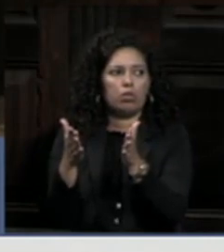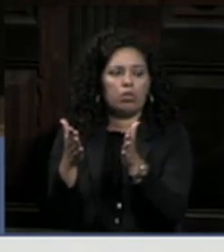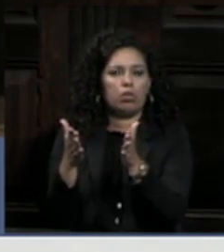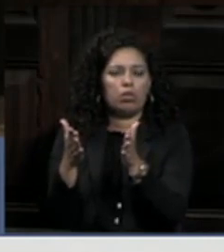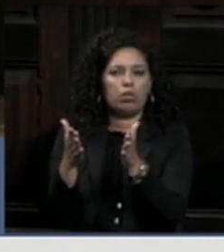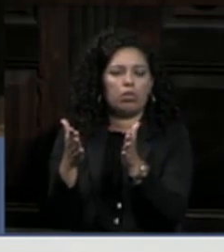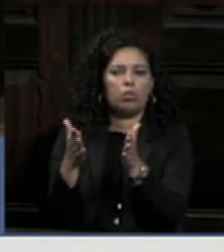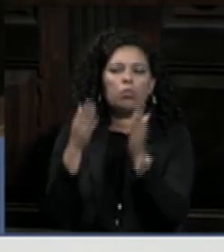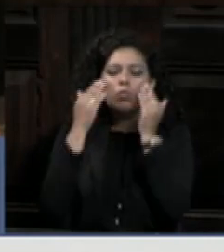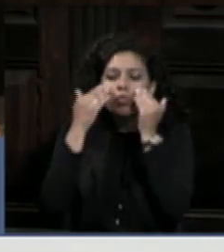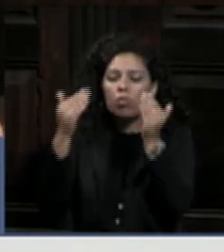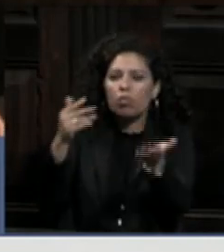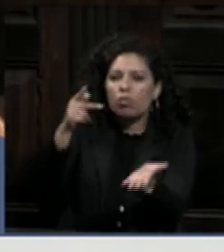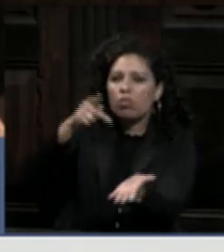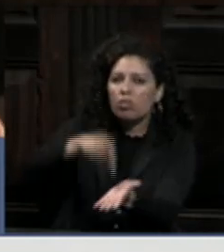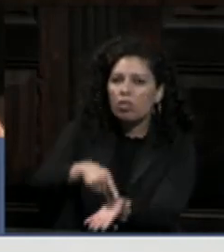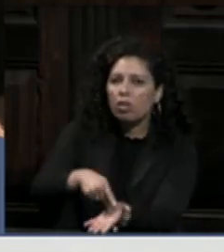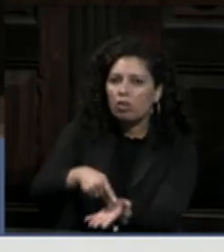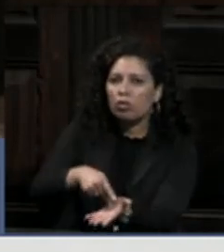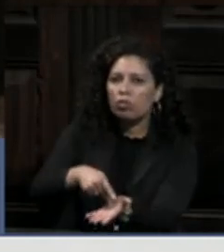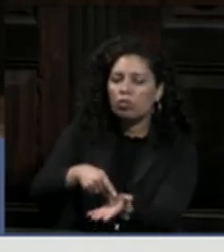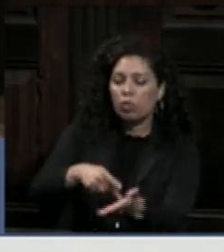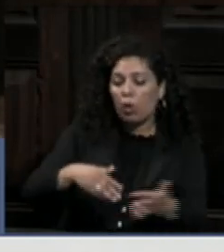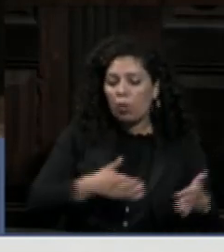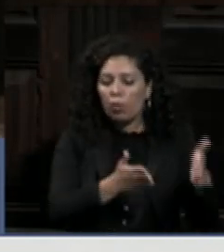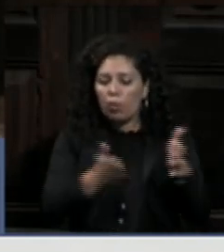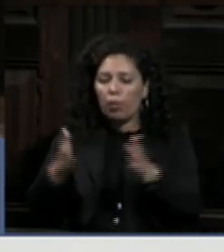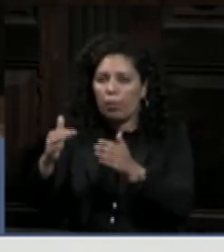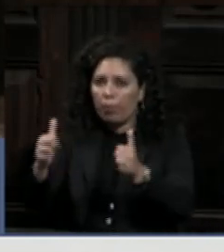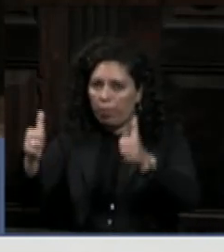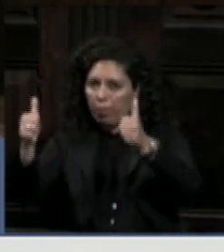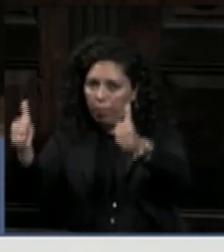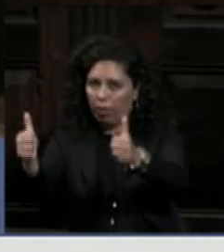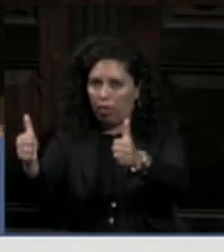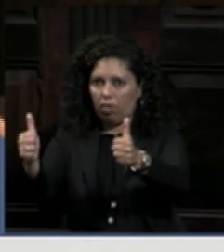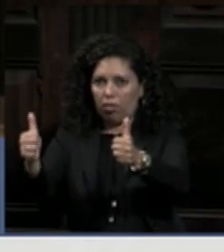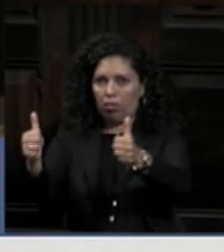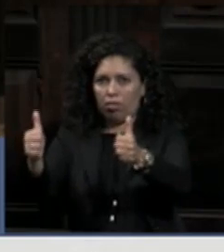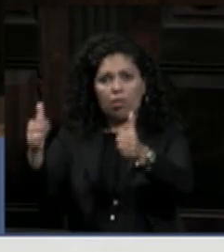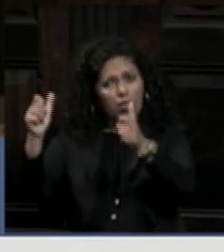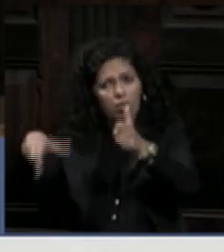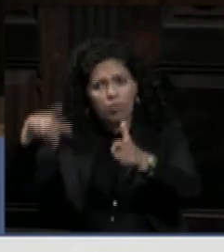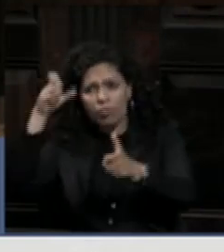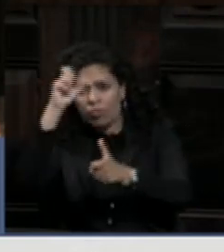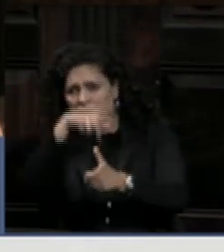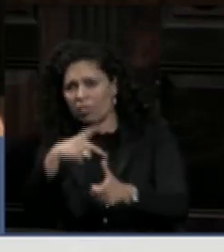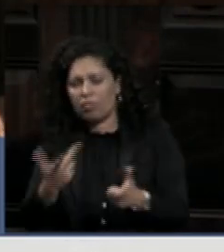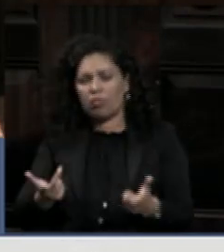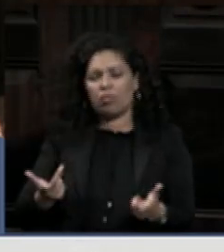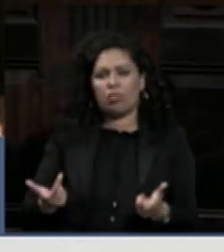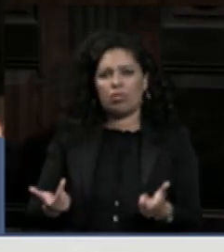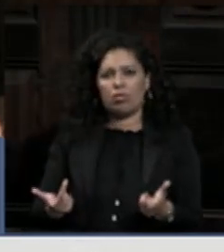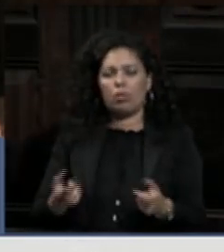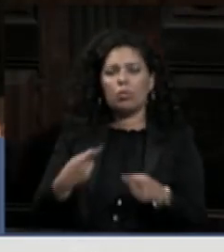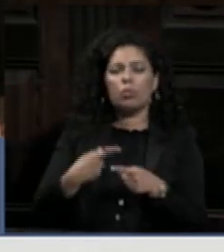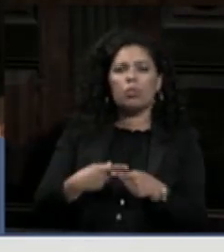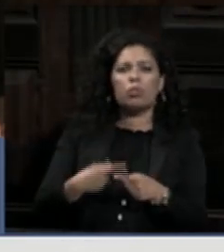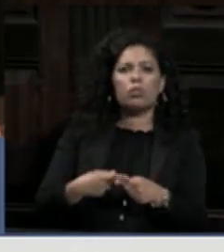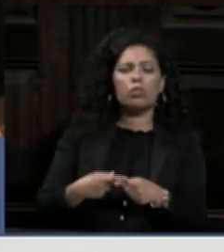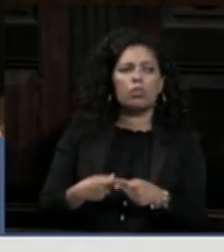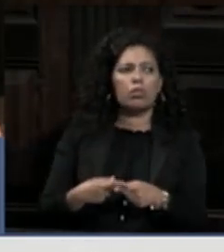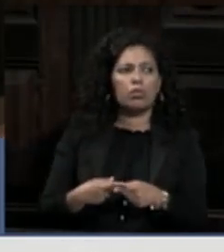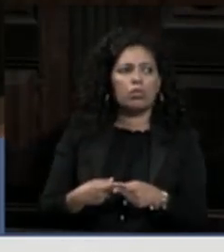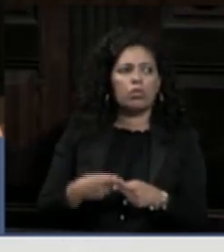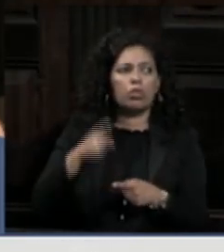verdade o caminho do meio é dificílimo porque só